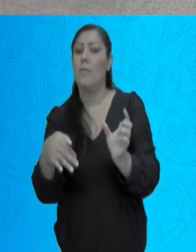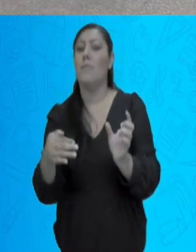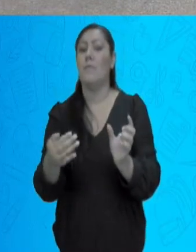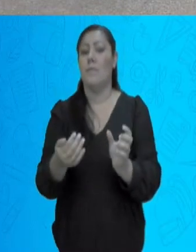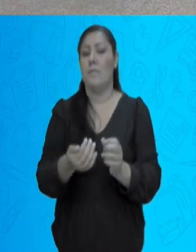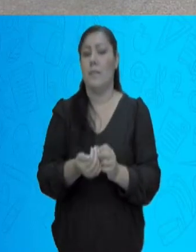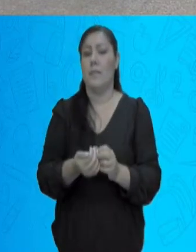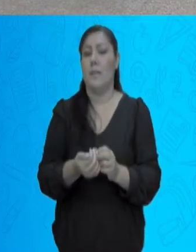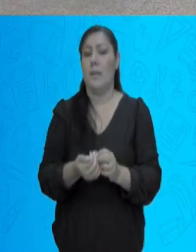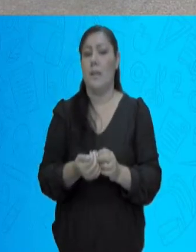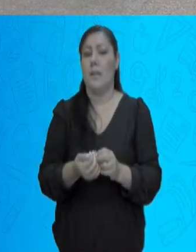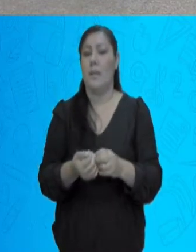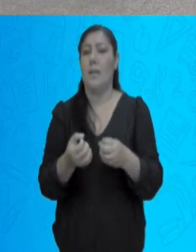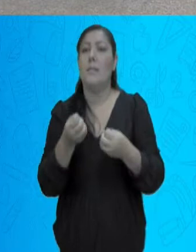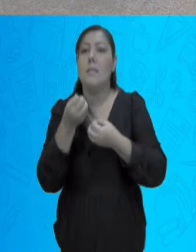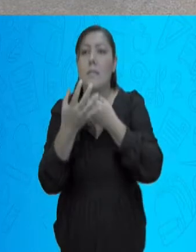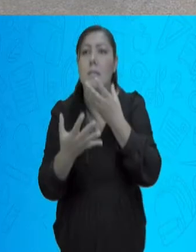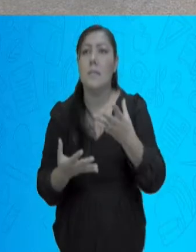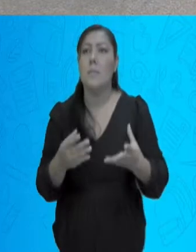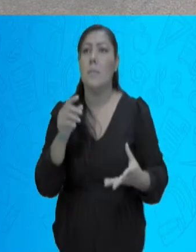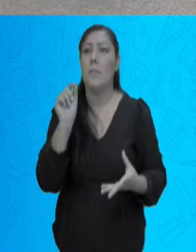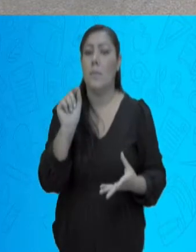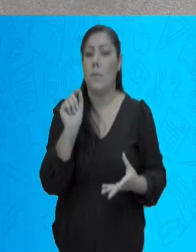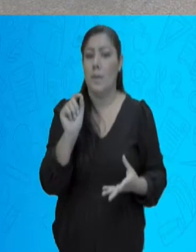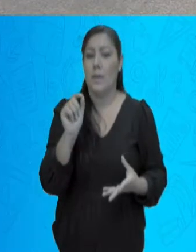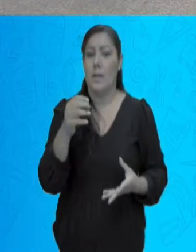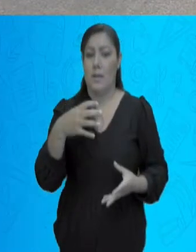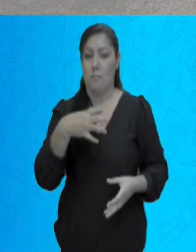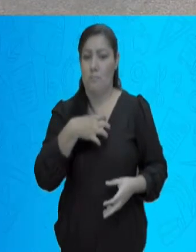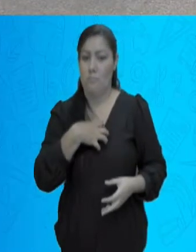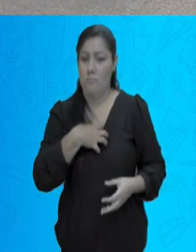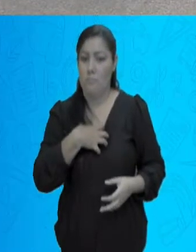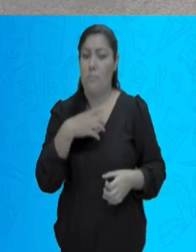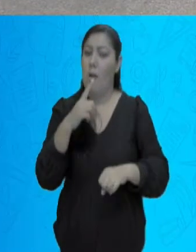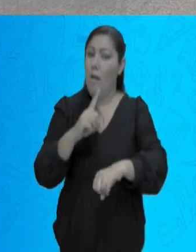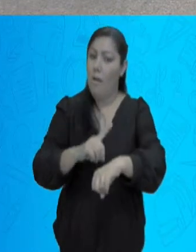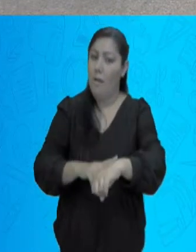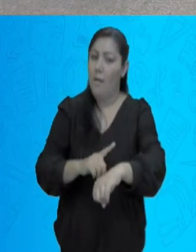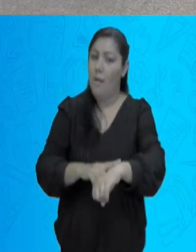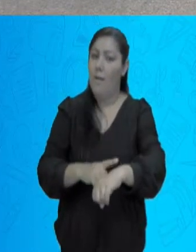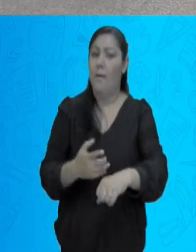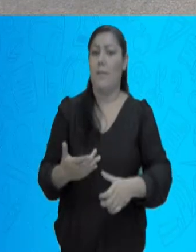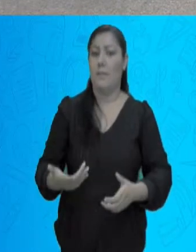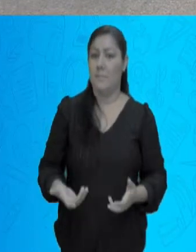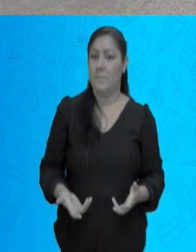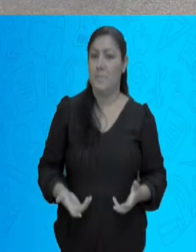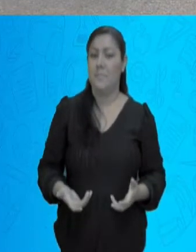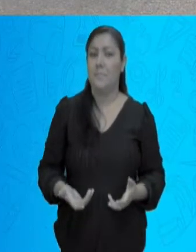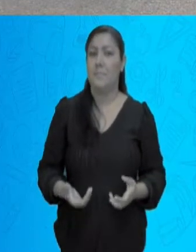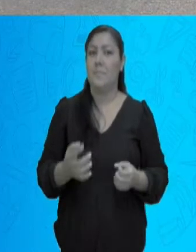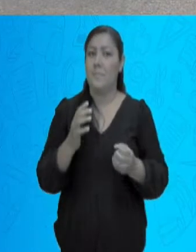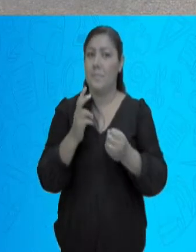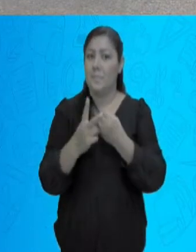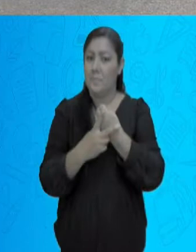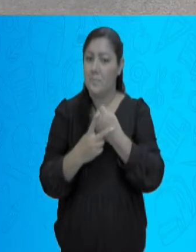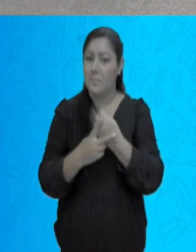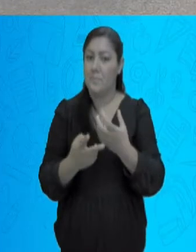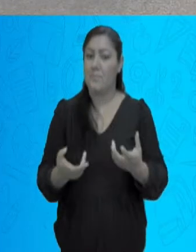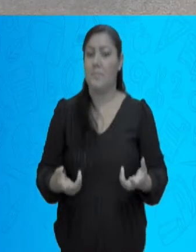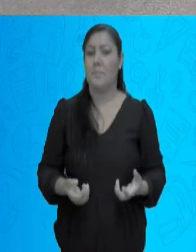tempo. Situa o verbo em um tempo. Lembra quando eu dei o exemplo no início da nossa aula